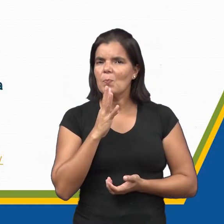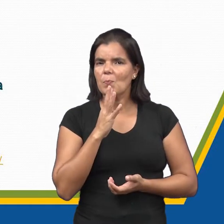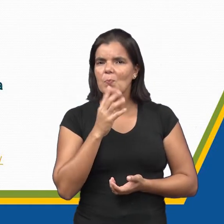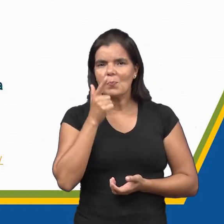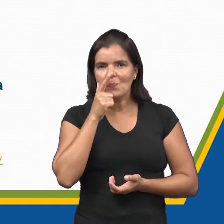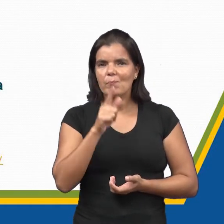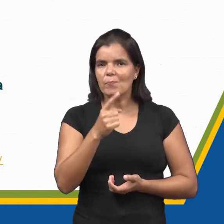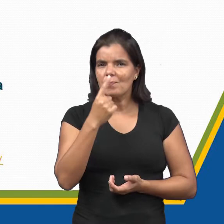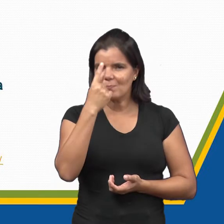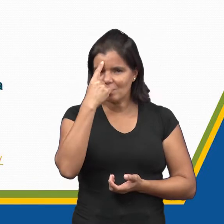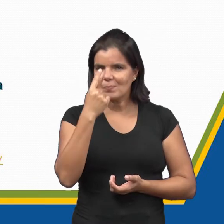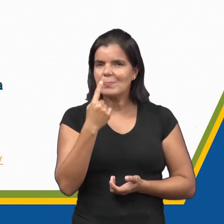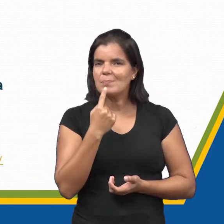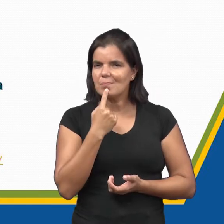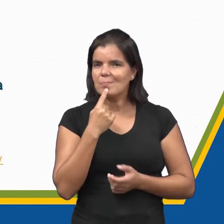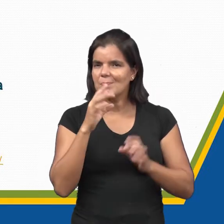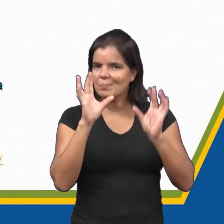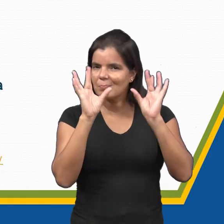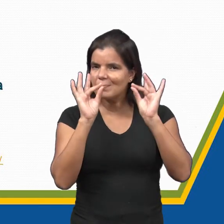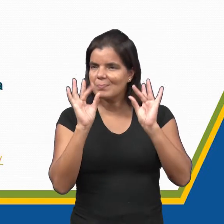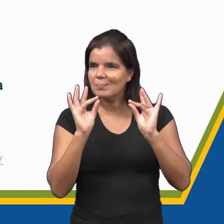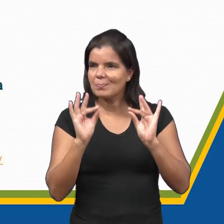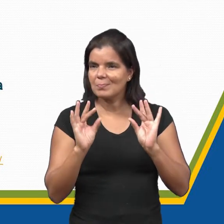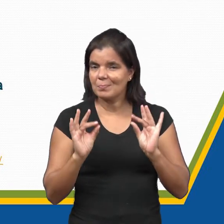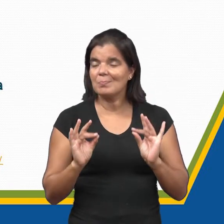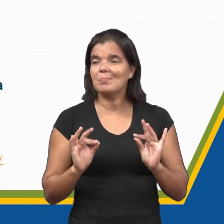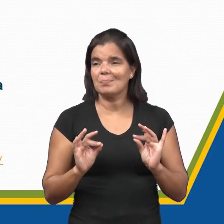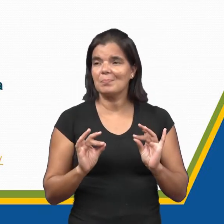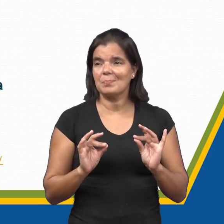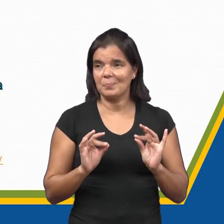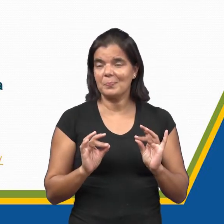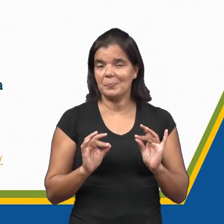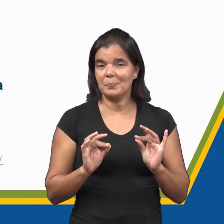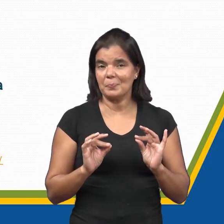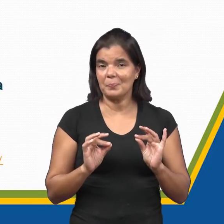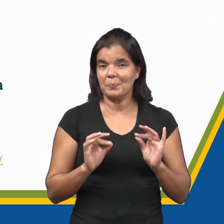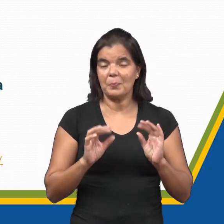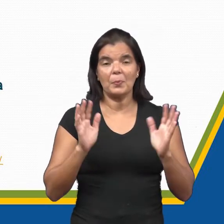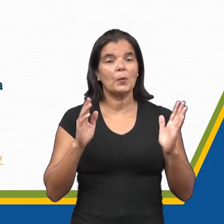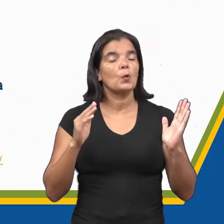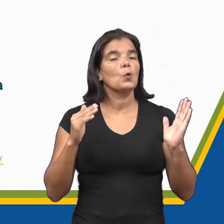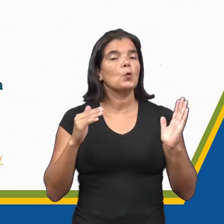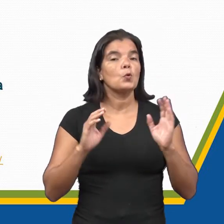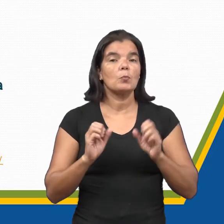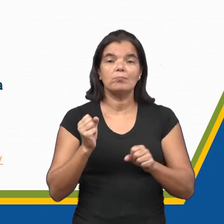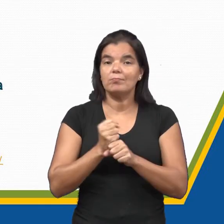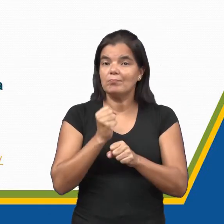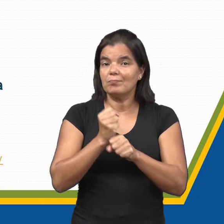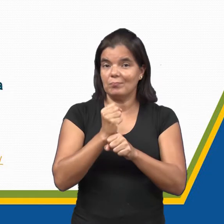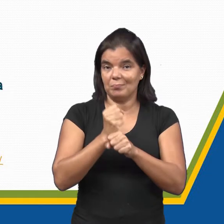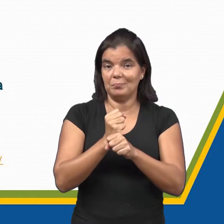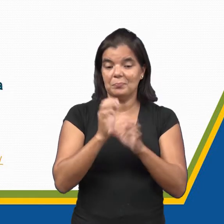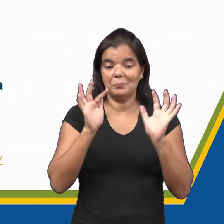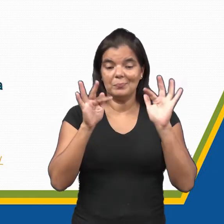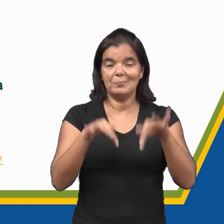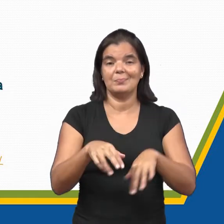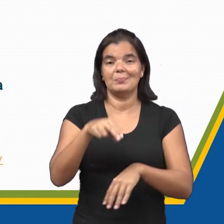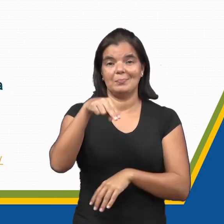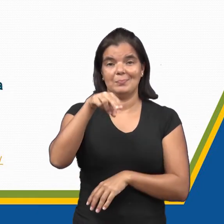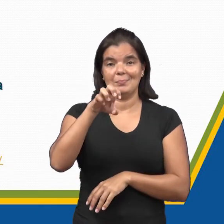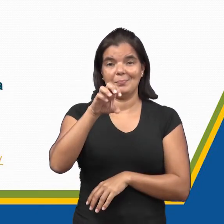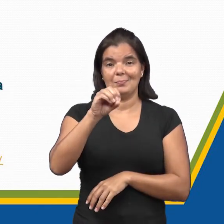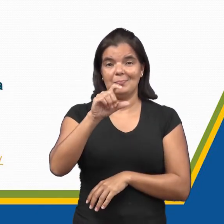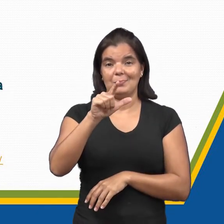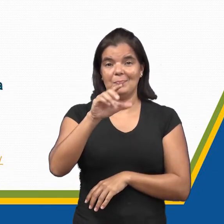os detalhes dessa imagem? É um monumento que foi erguido no final do período neolítico, cerca